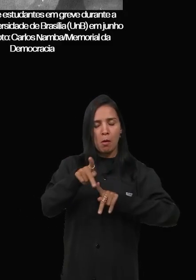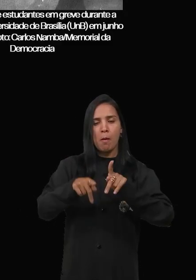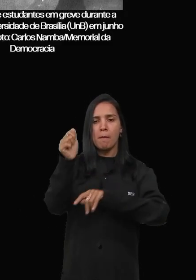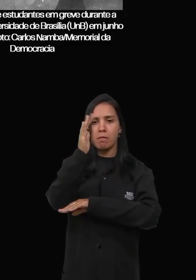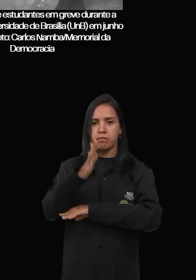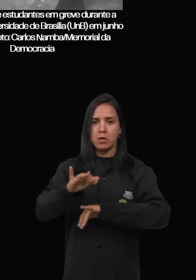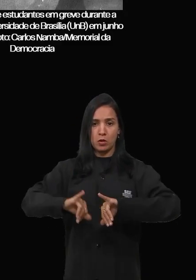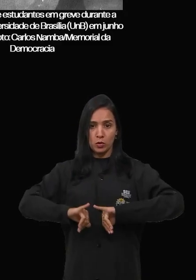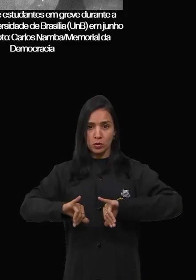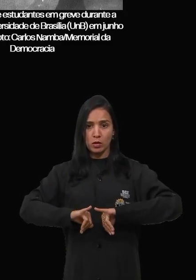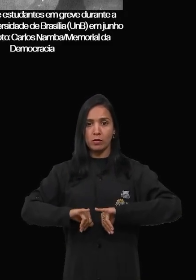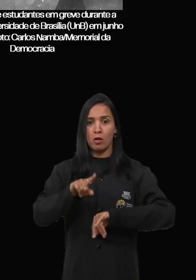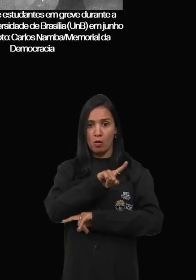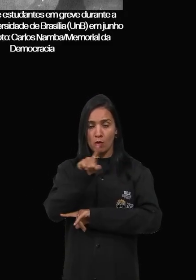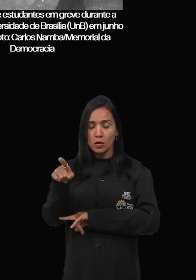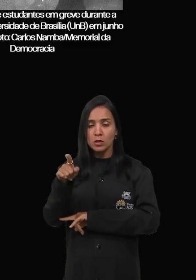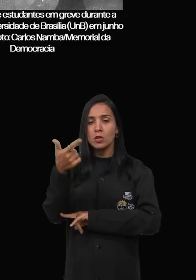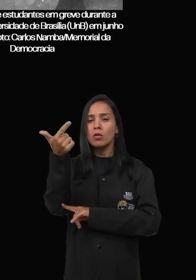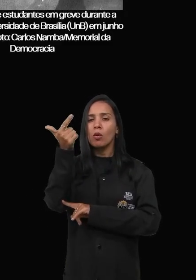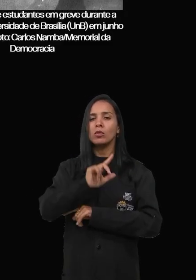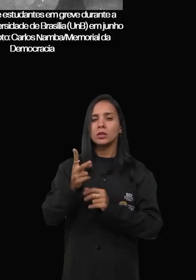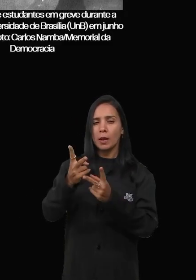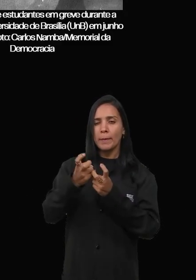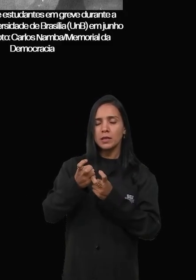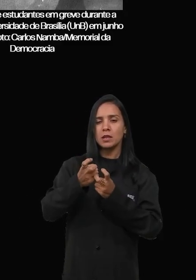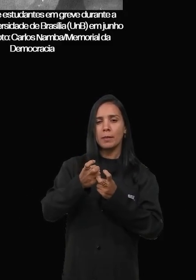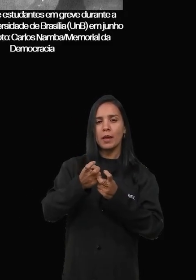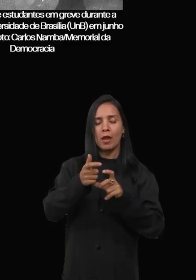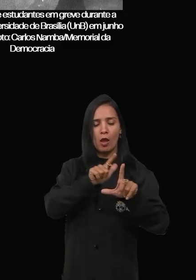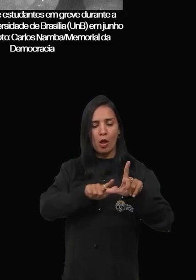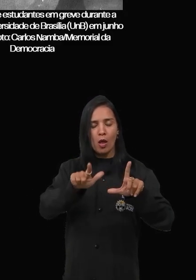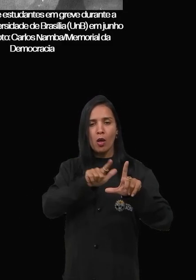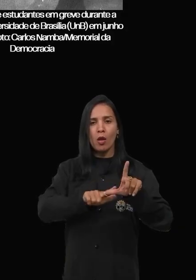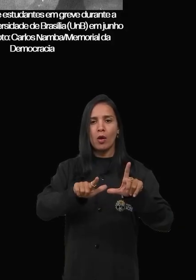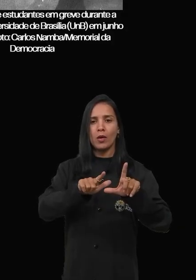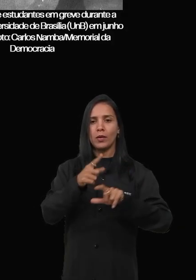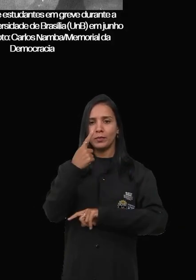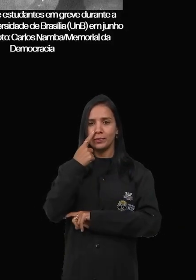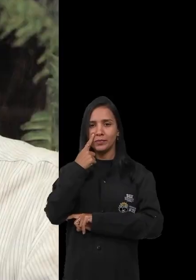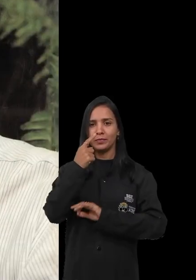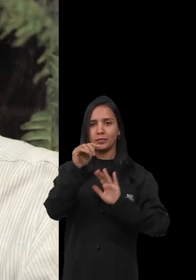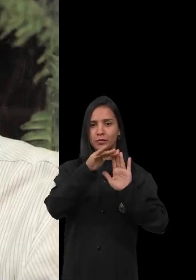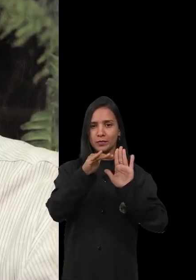canção de Chico Buarque e Gilberto Gil, Cálice.